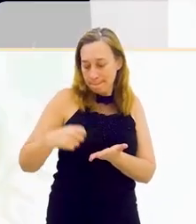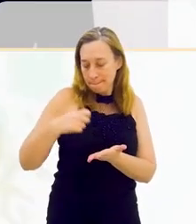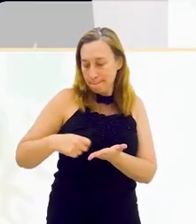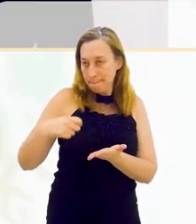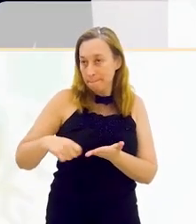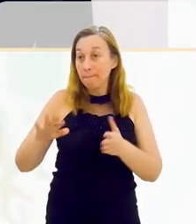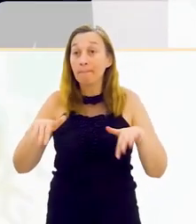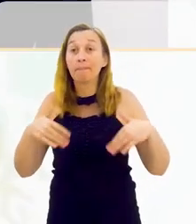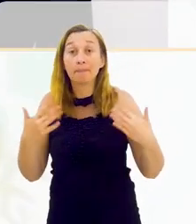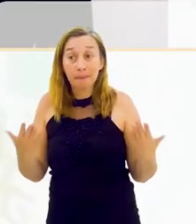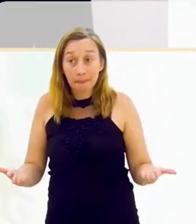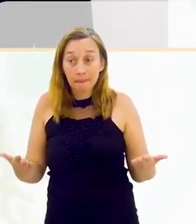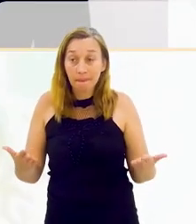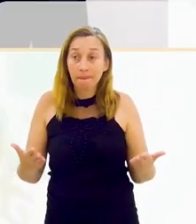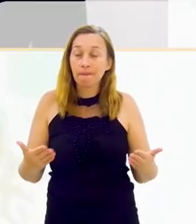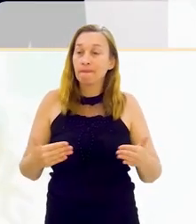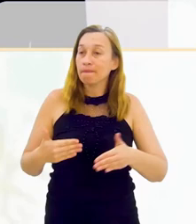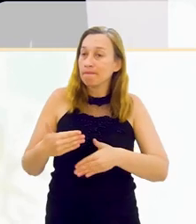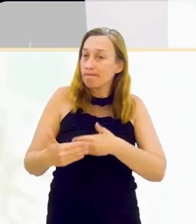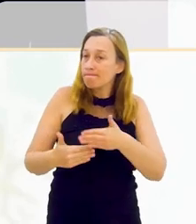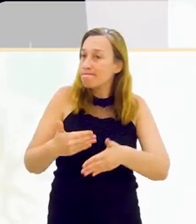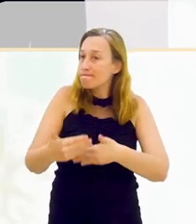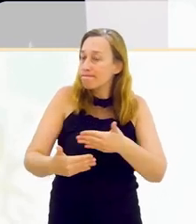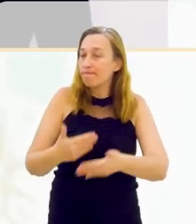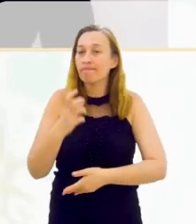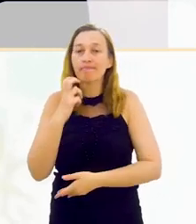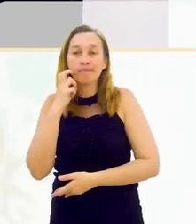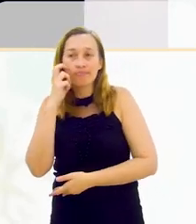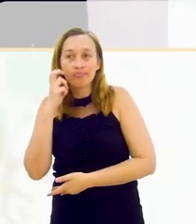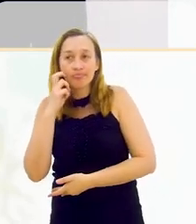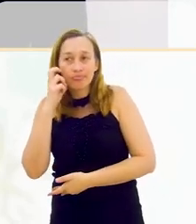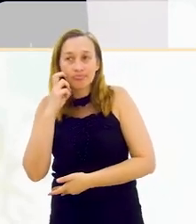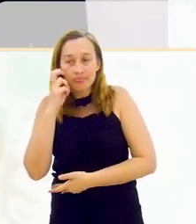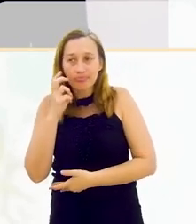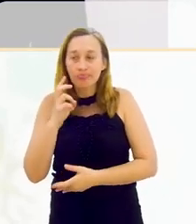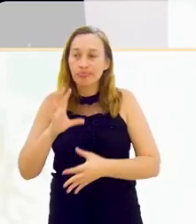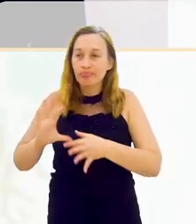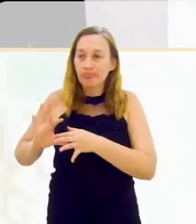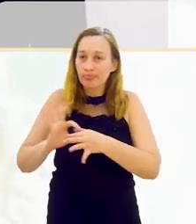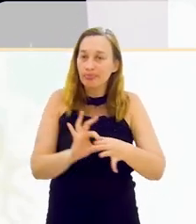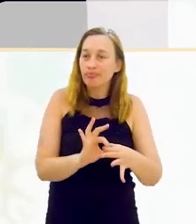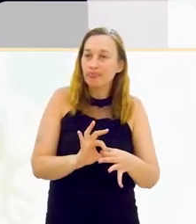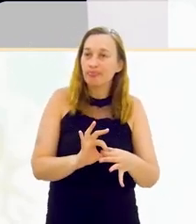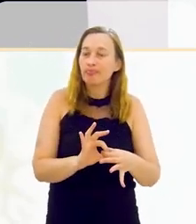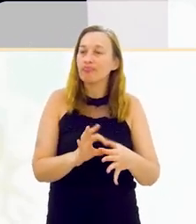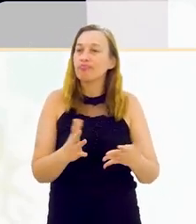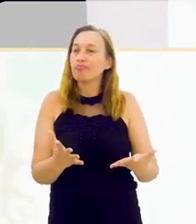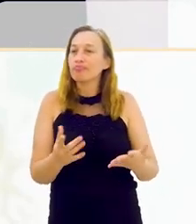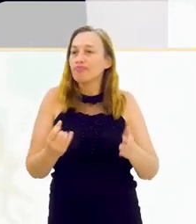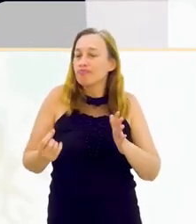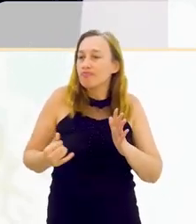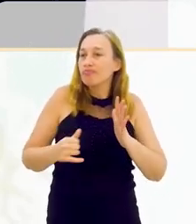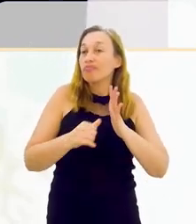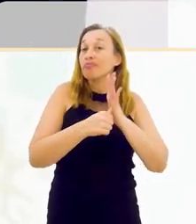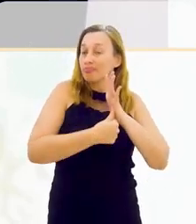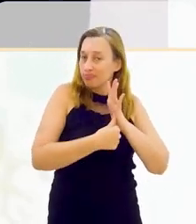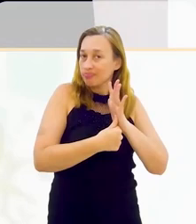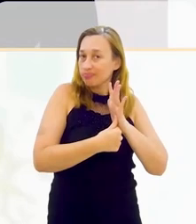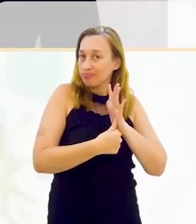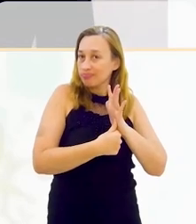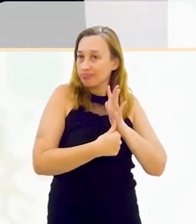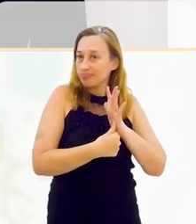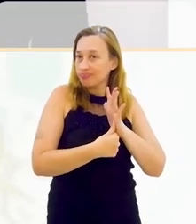escrevo. Então, esse processo, né, de timidez está muito ligado a essa